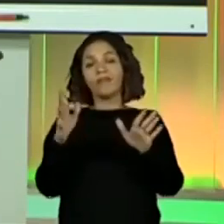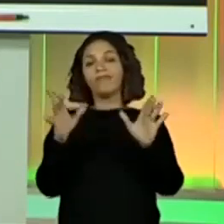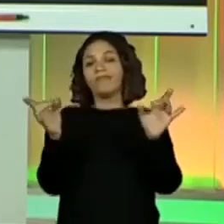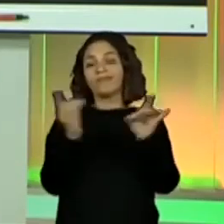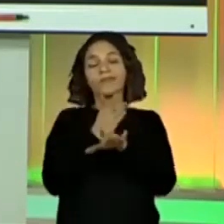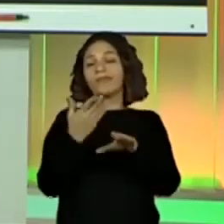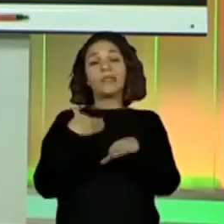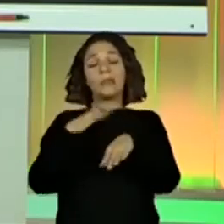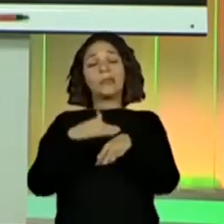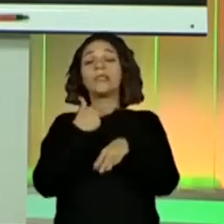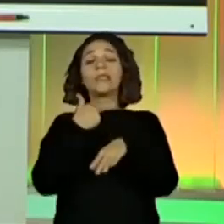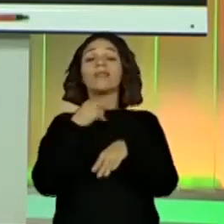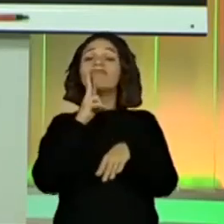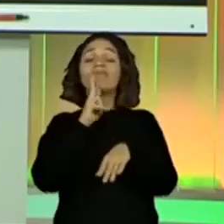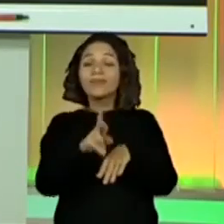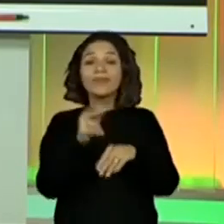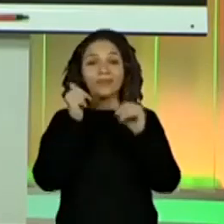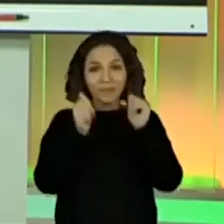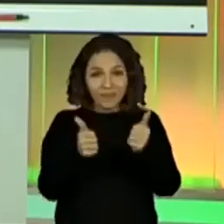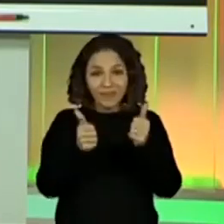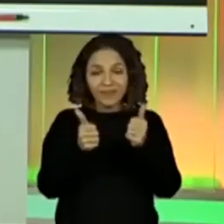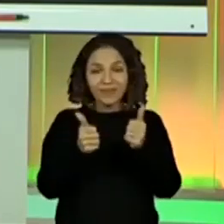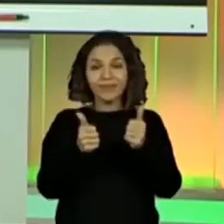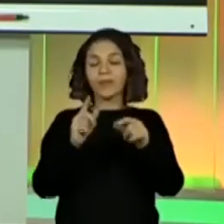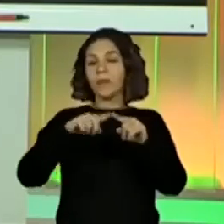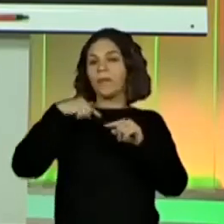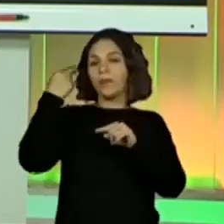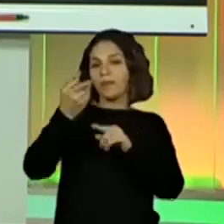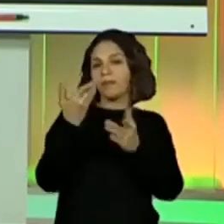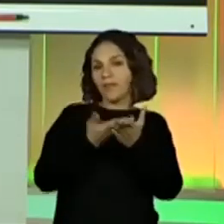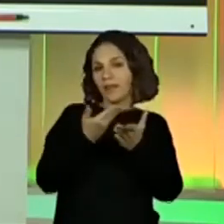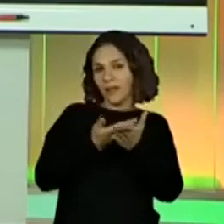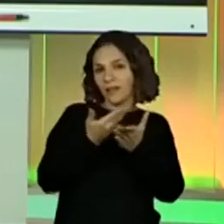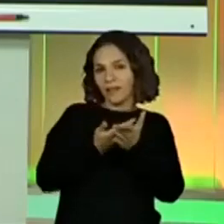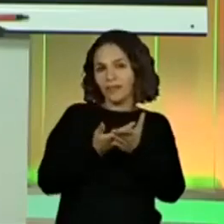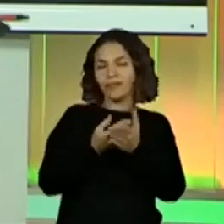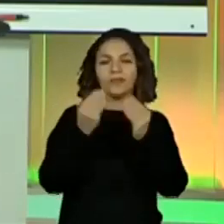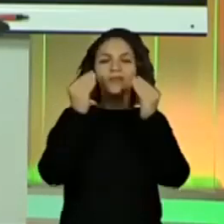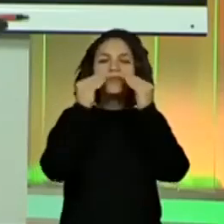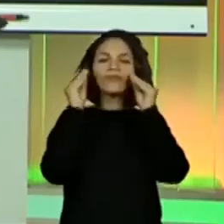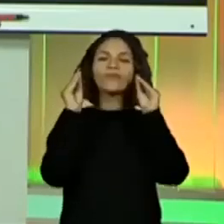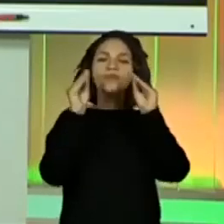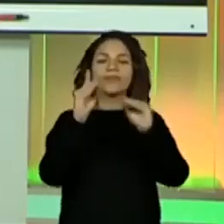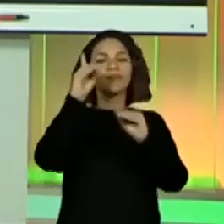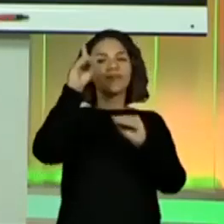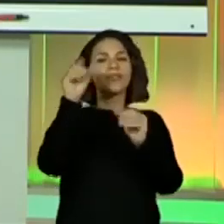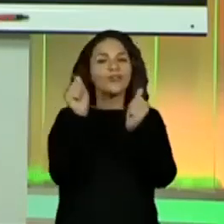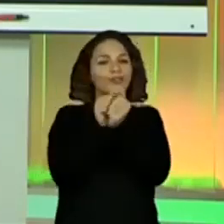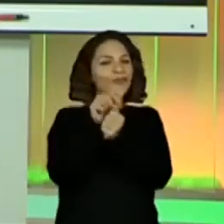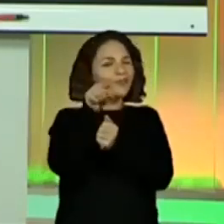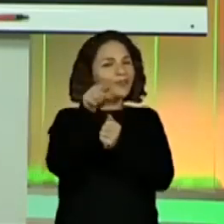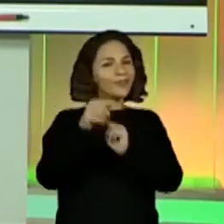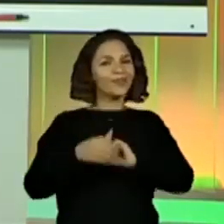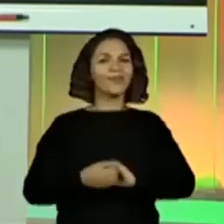mas não dá tempo de responder, tá? Fica para uma próxima aula e fica com Deus.